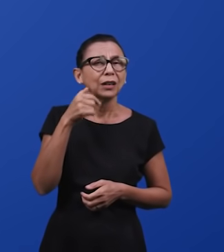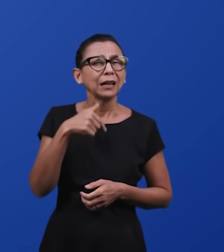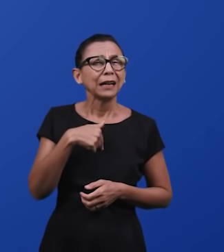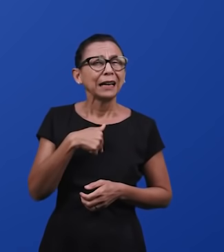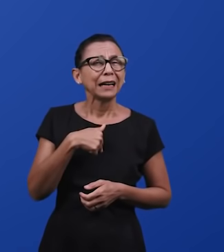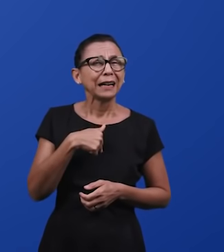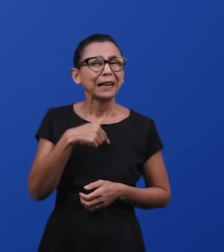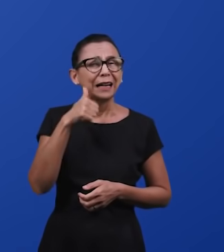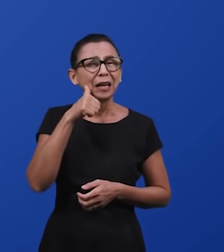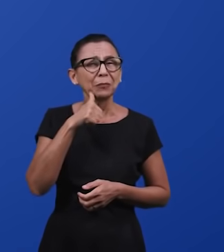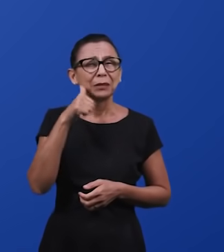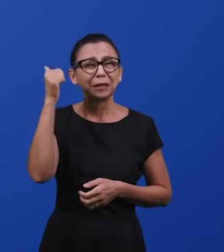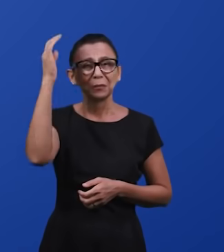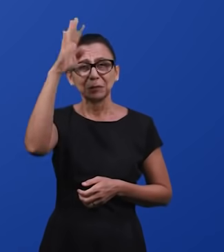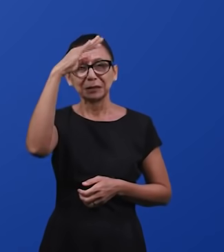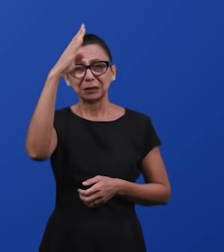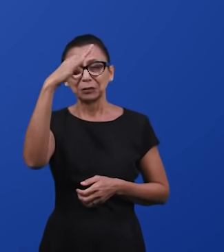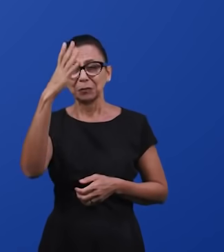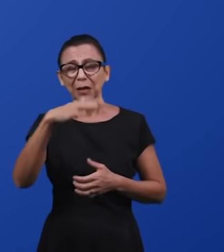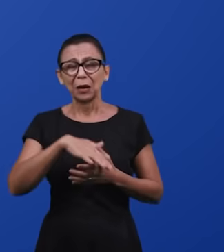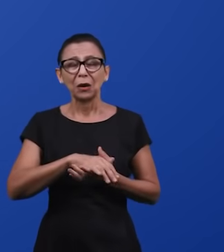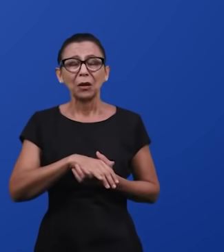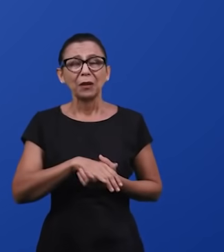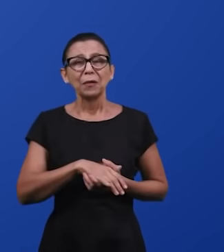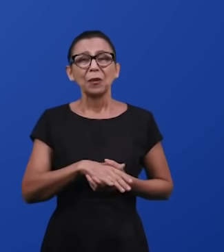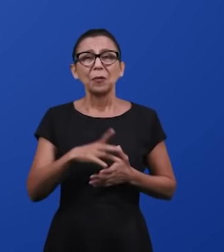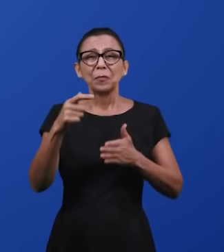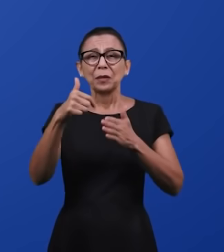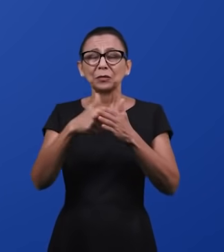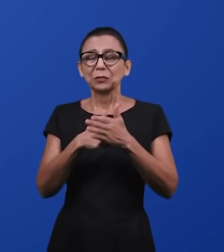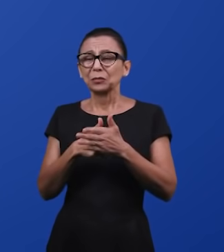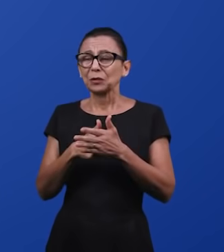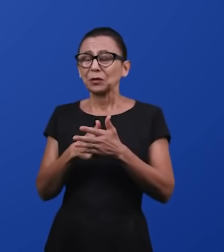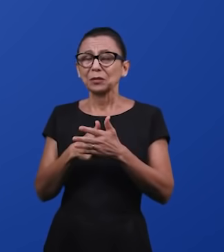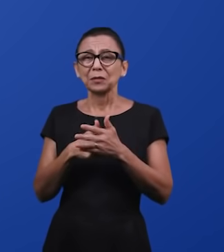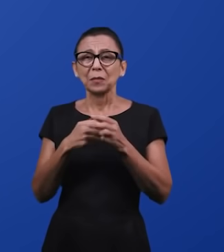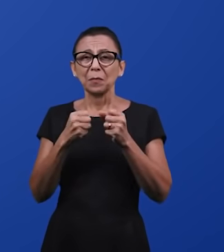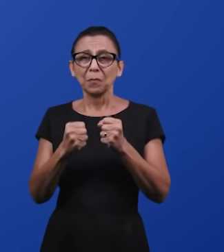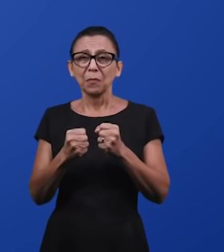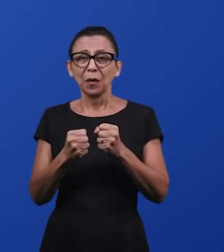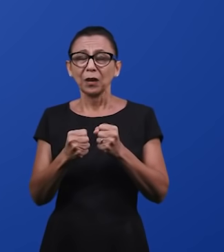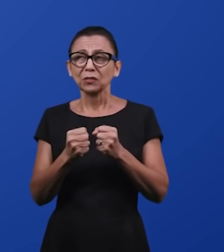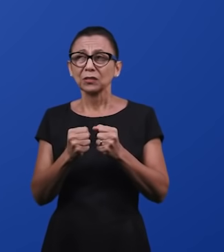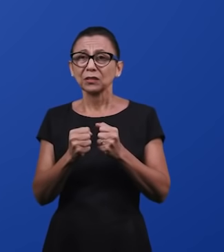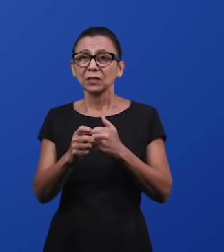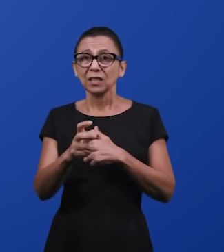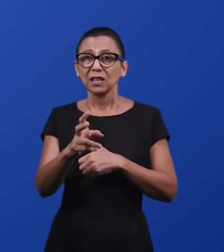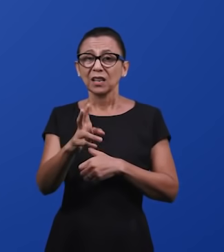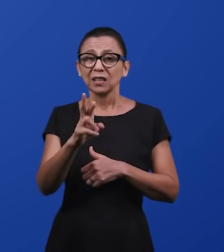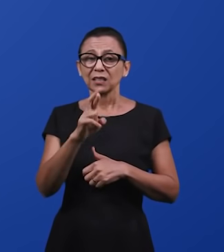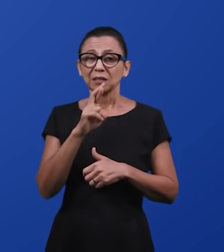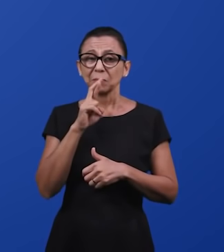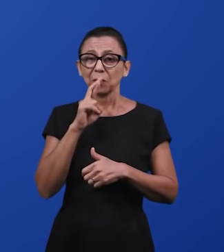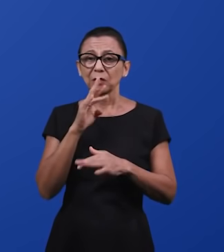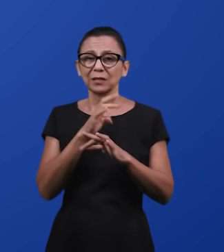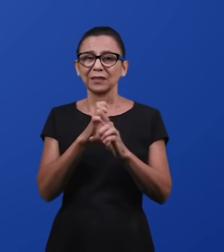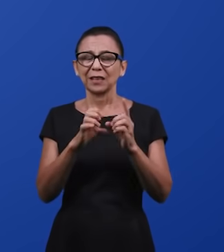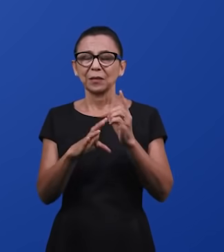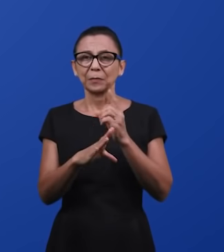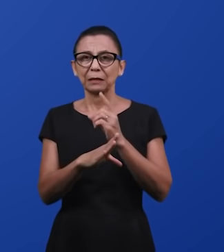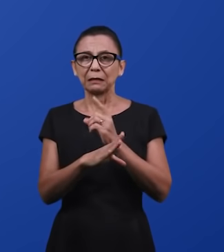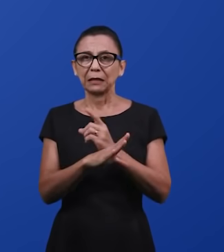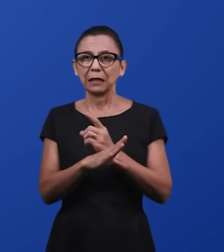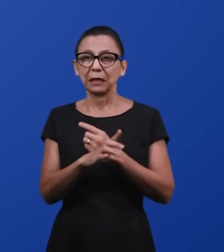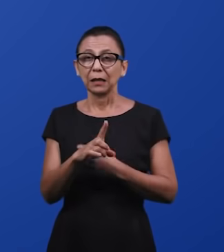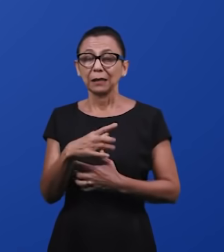hoje a pergunta da Escola Bíblica Dominical? A pergunta número tal? A irmã, quando ela recebeu ali, ela